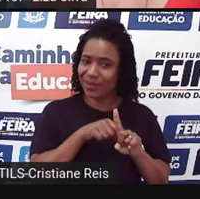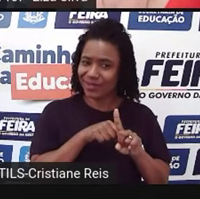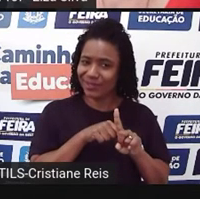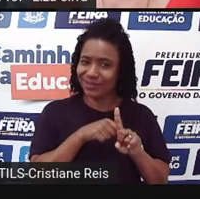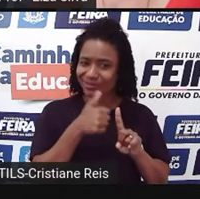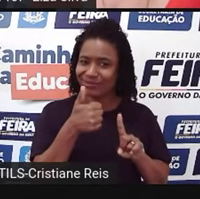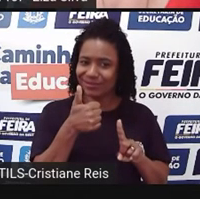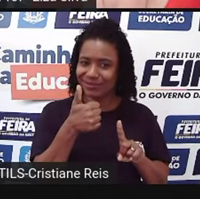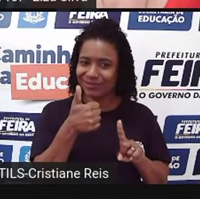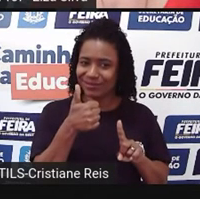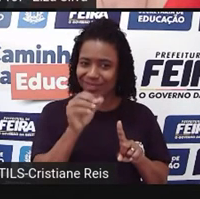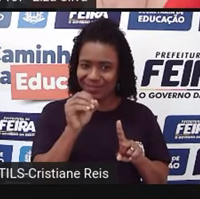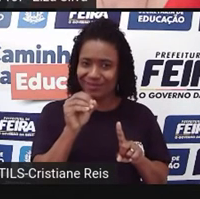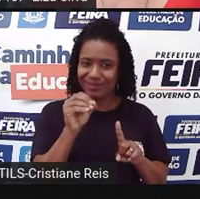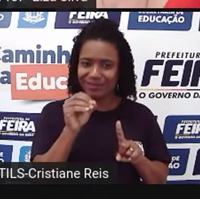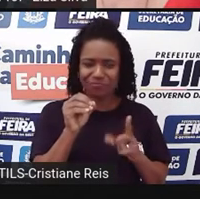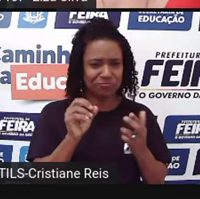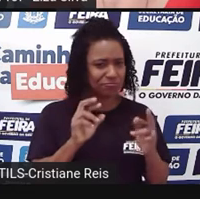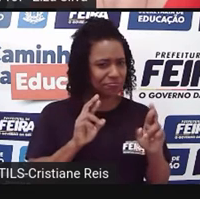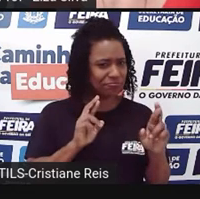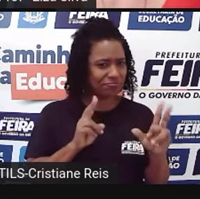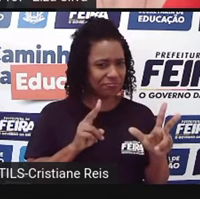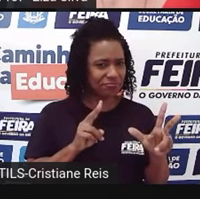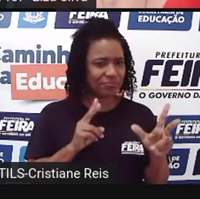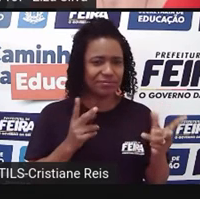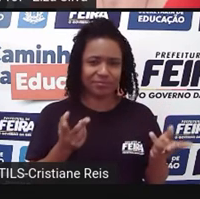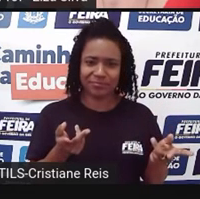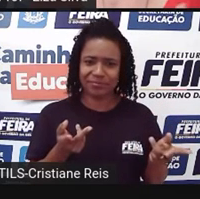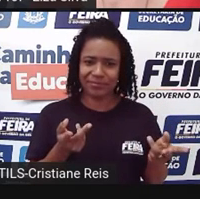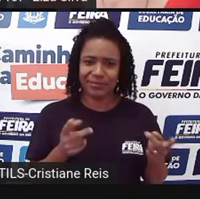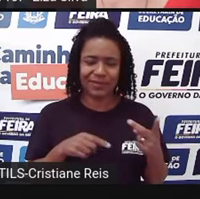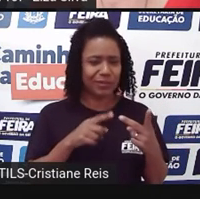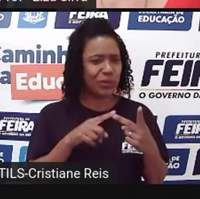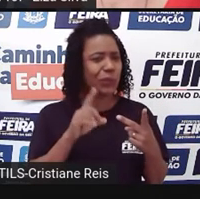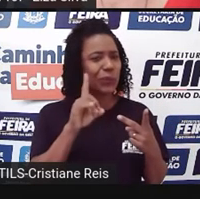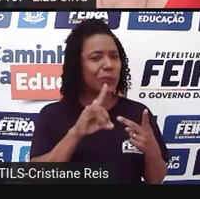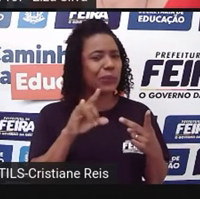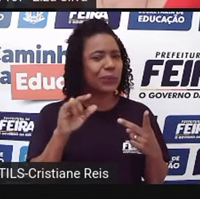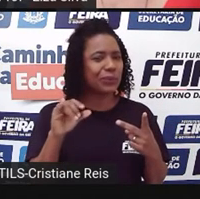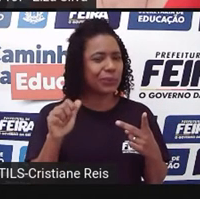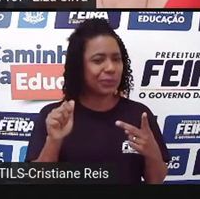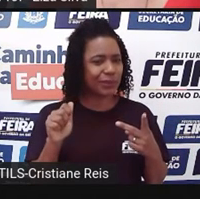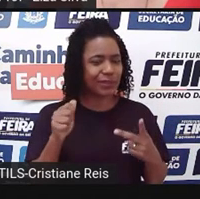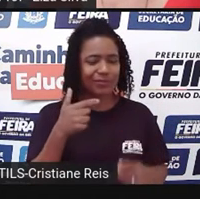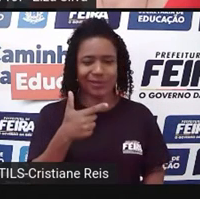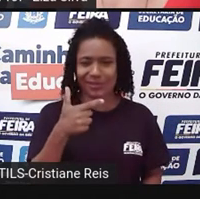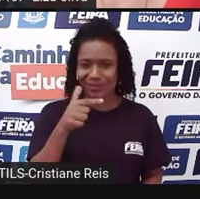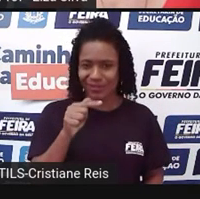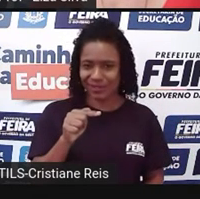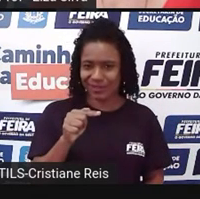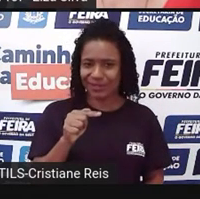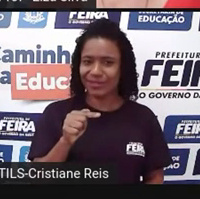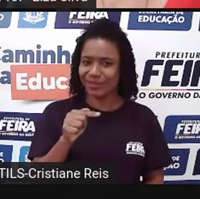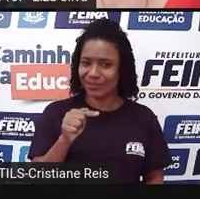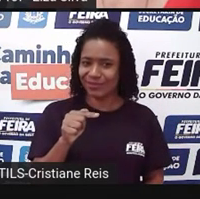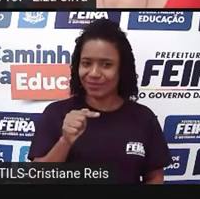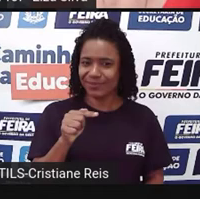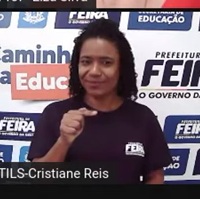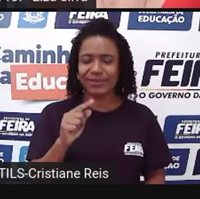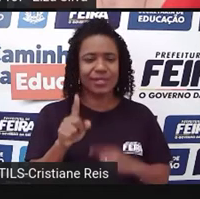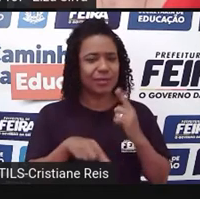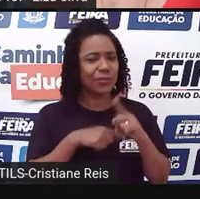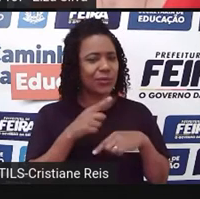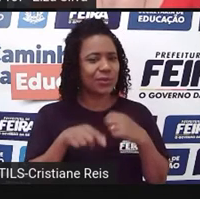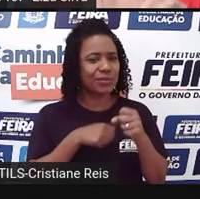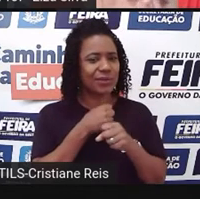do ano tuber é o mês de outubro depois a data do dia de hoje 27 de um eles devem